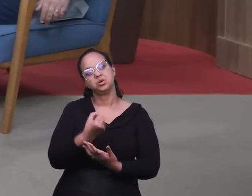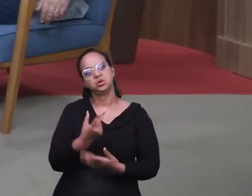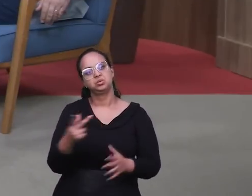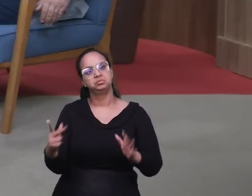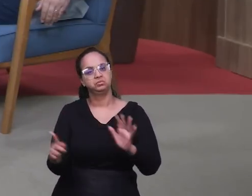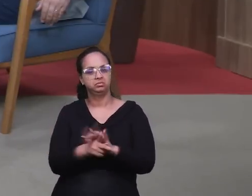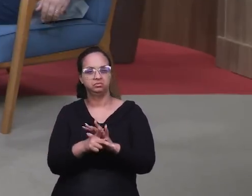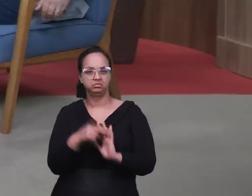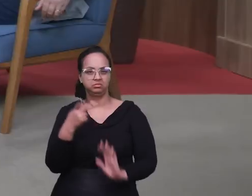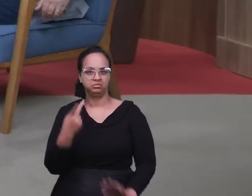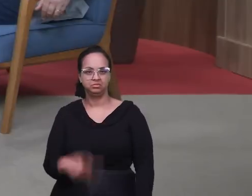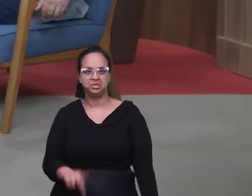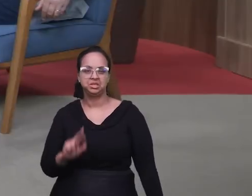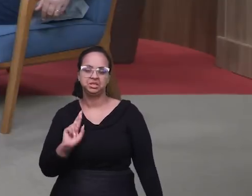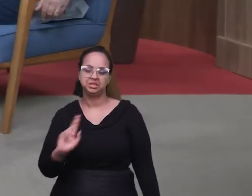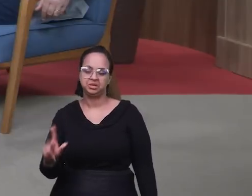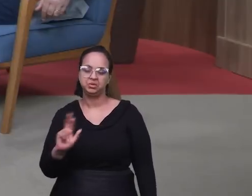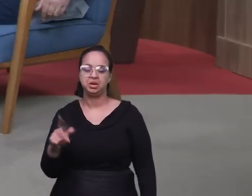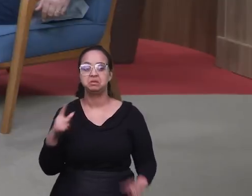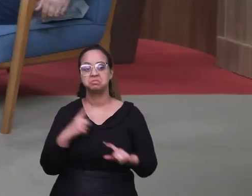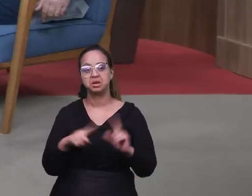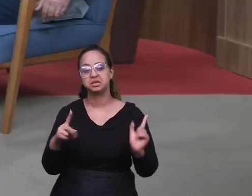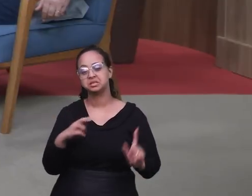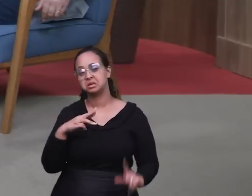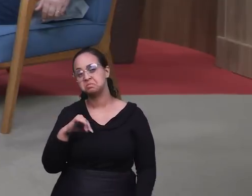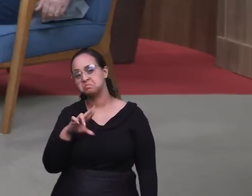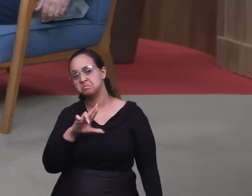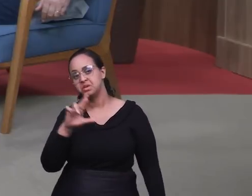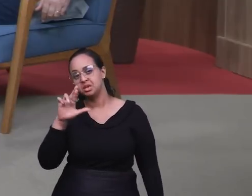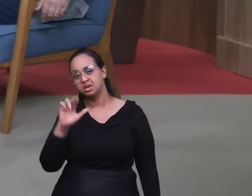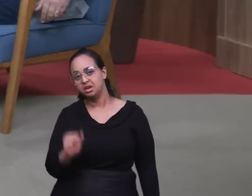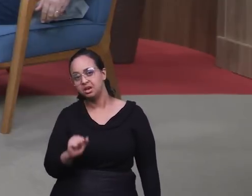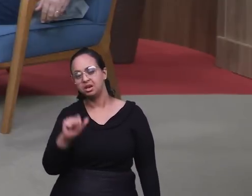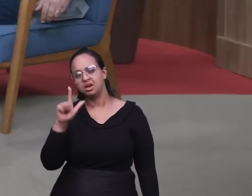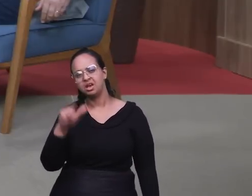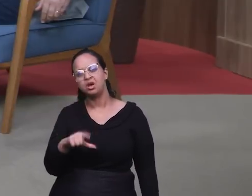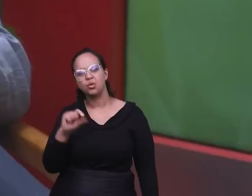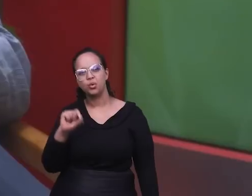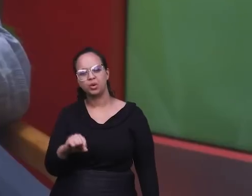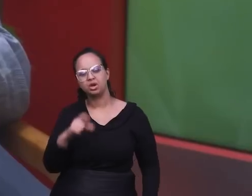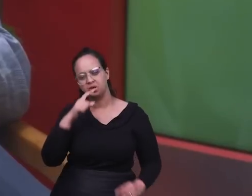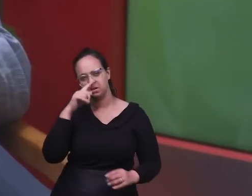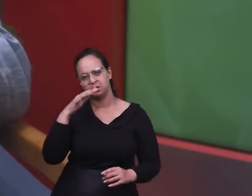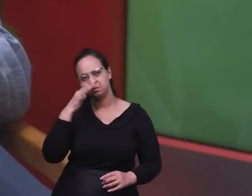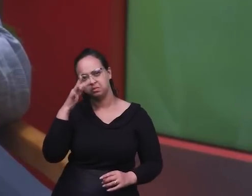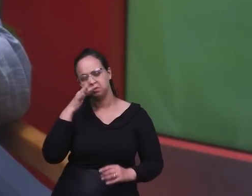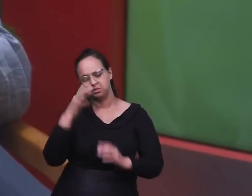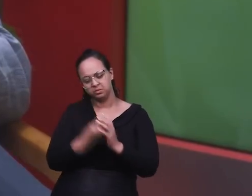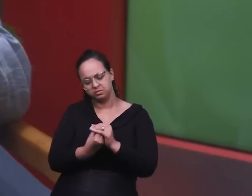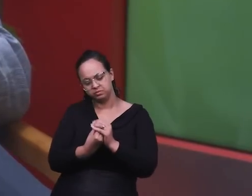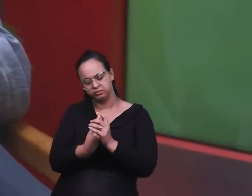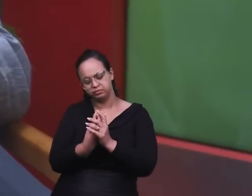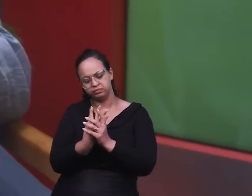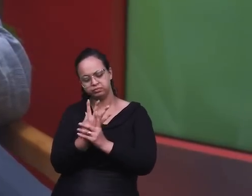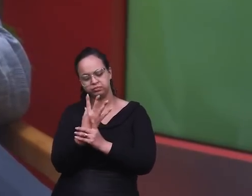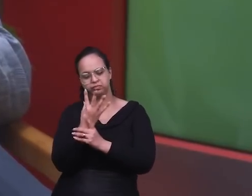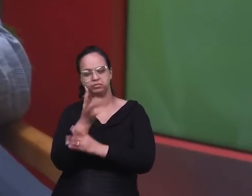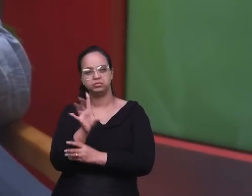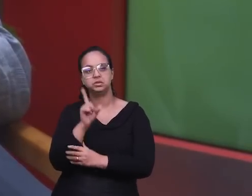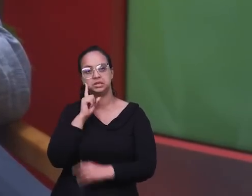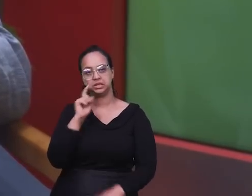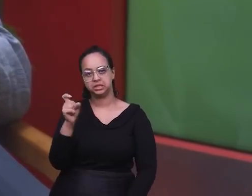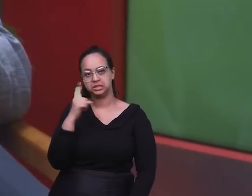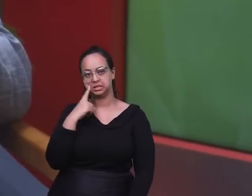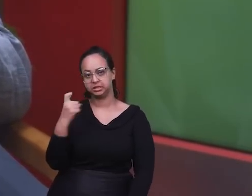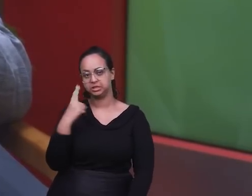lugar que moramos, mas a mirra é uma planta que ela tem uma característica